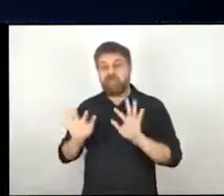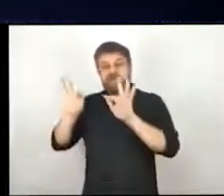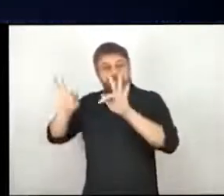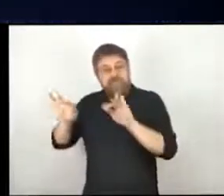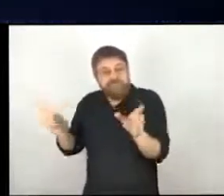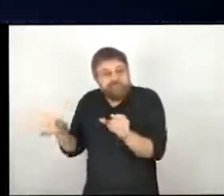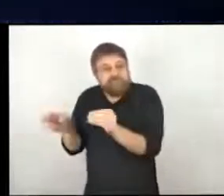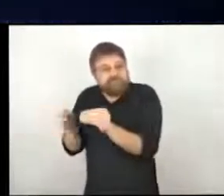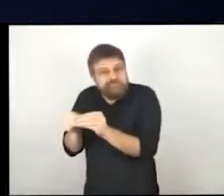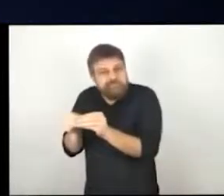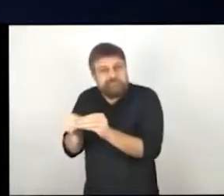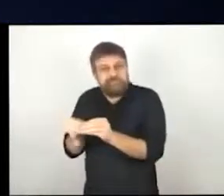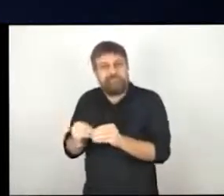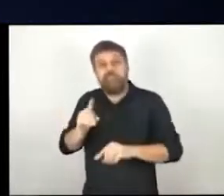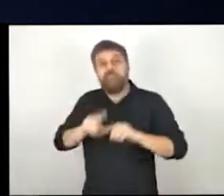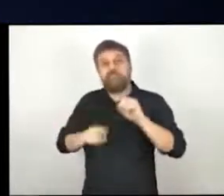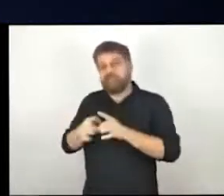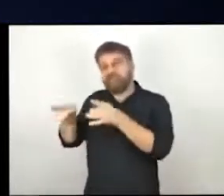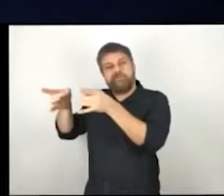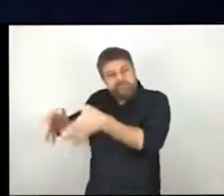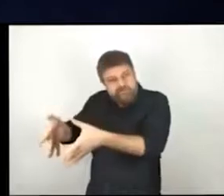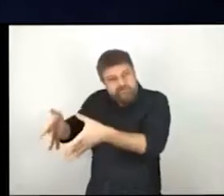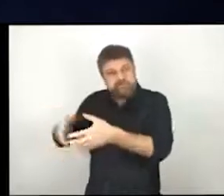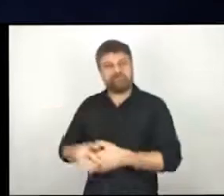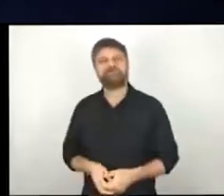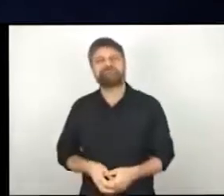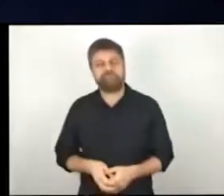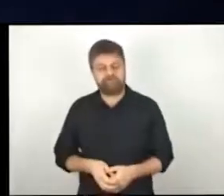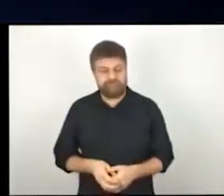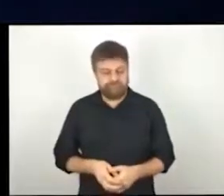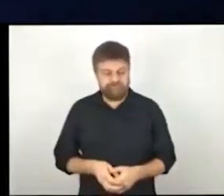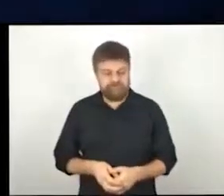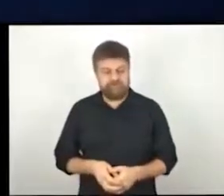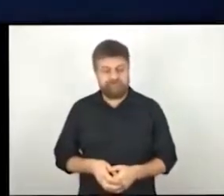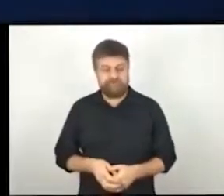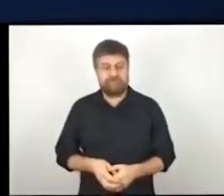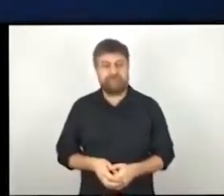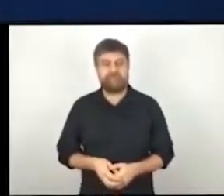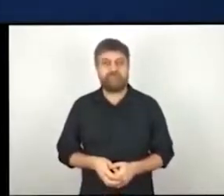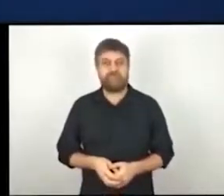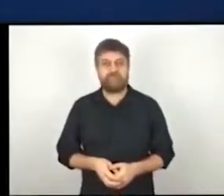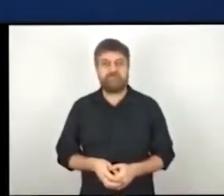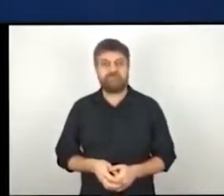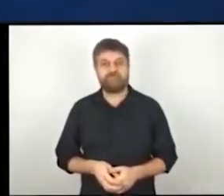Chegamos, enfim, na etapa final da vida do produto. A etapa do descarte.